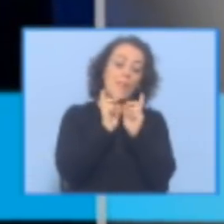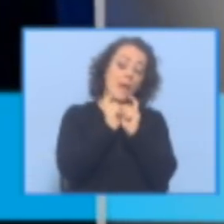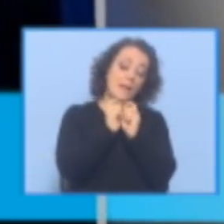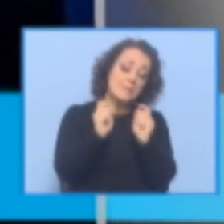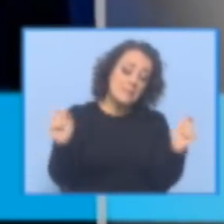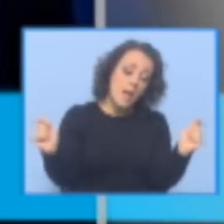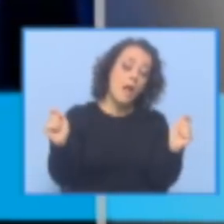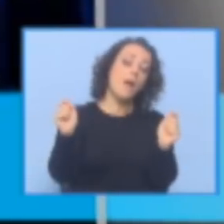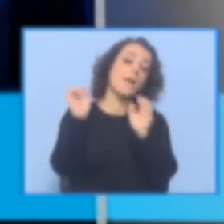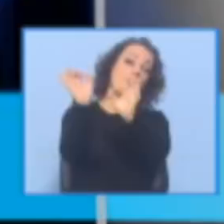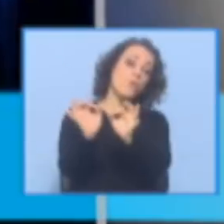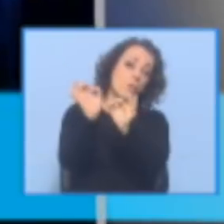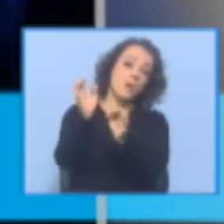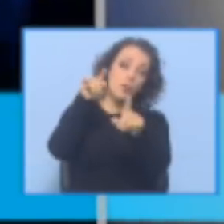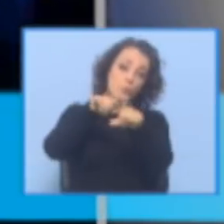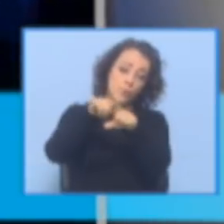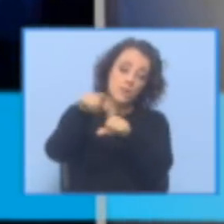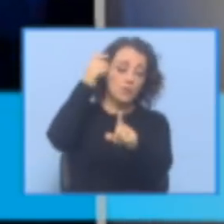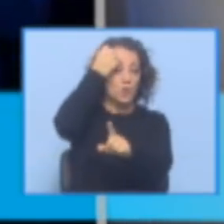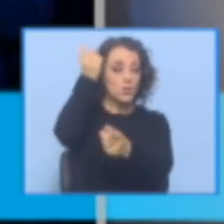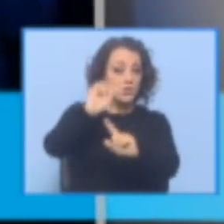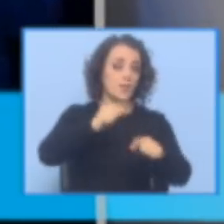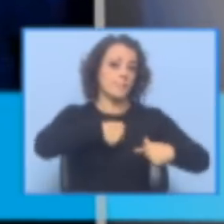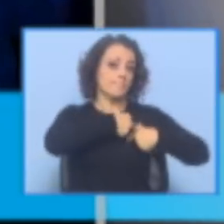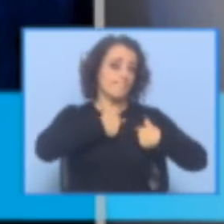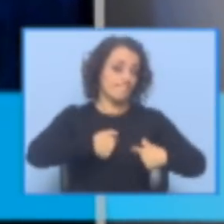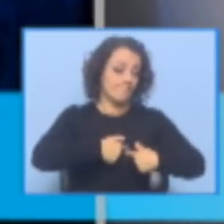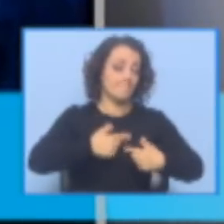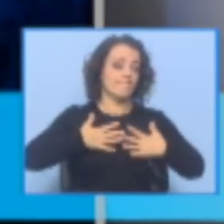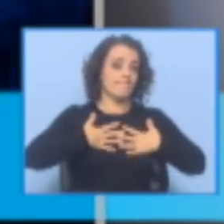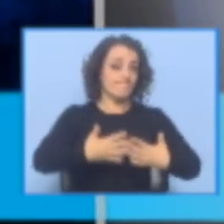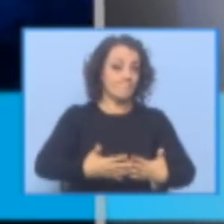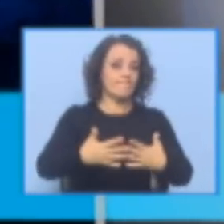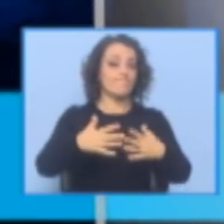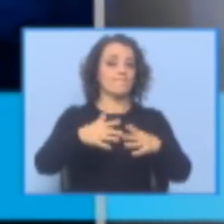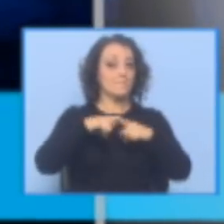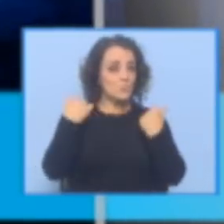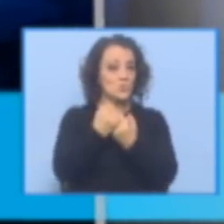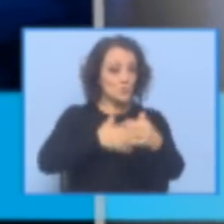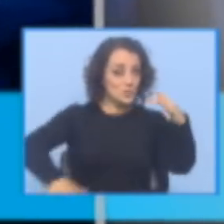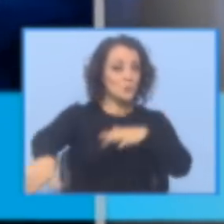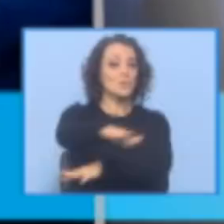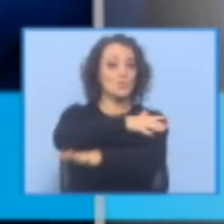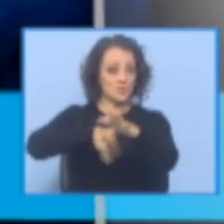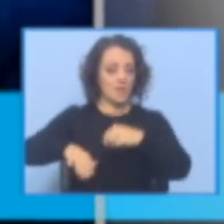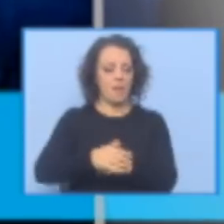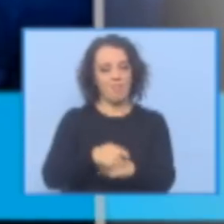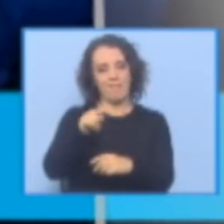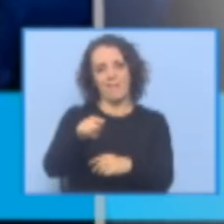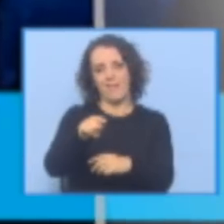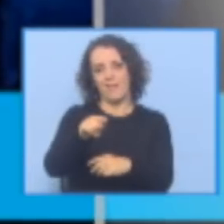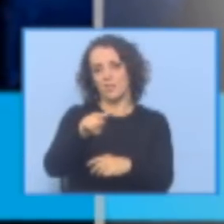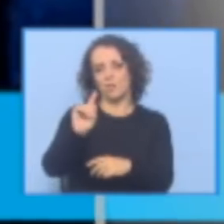trabalhem para este bem comum e estejam ao serviço do bem comum. E essa seria a maior honra